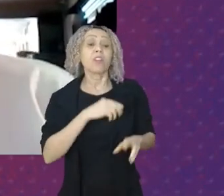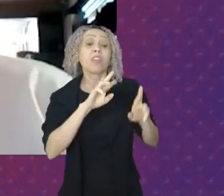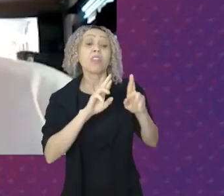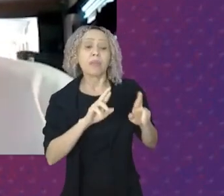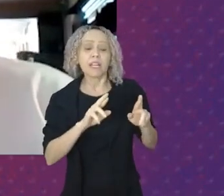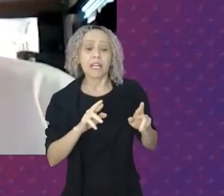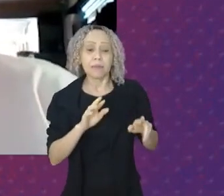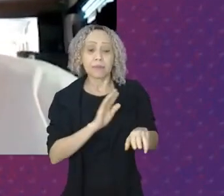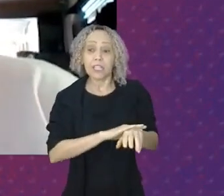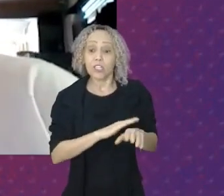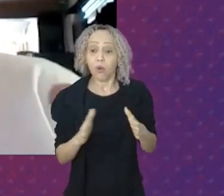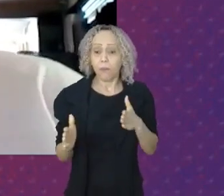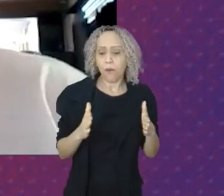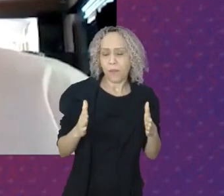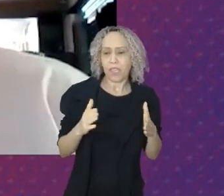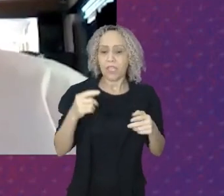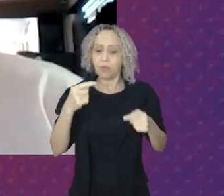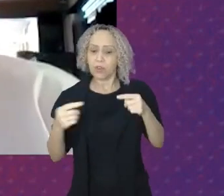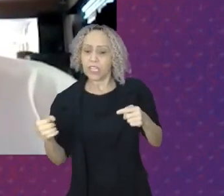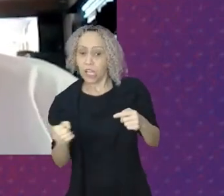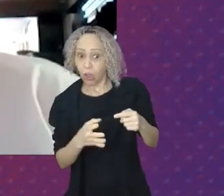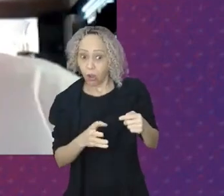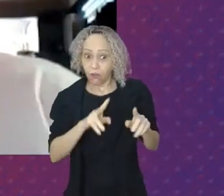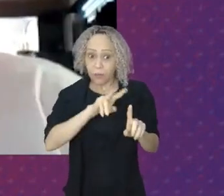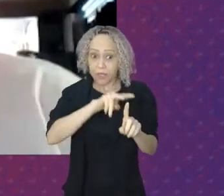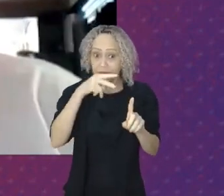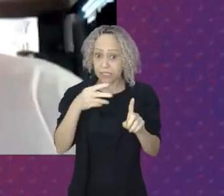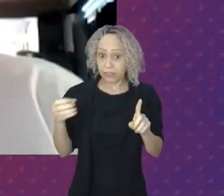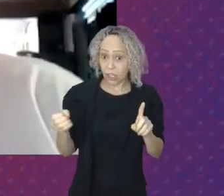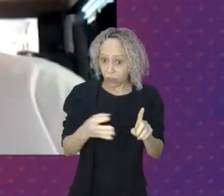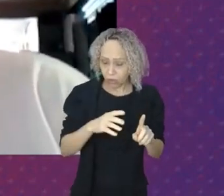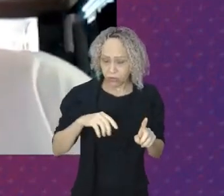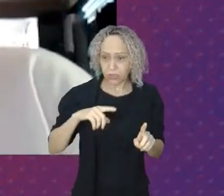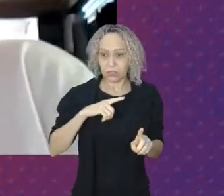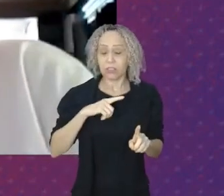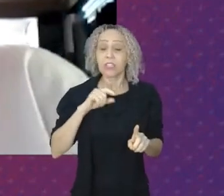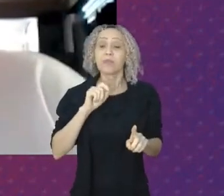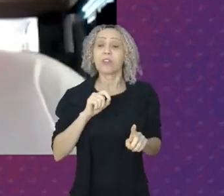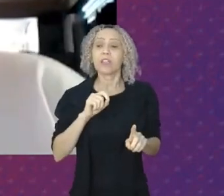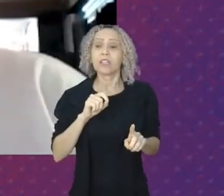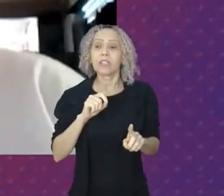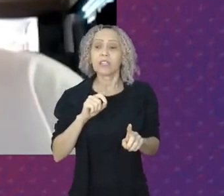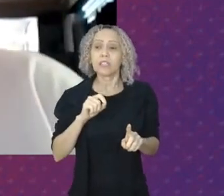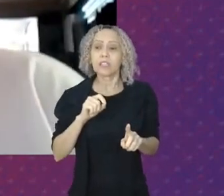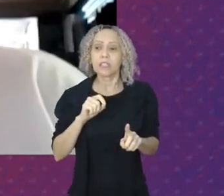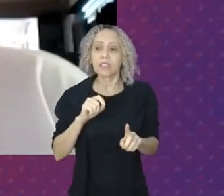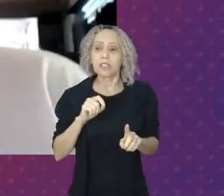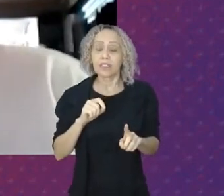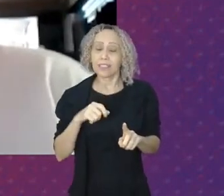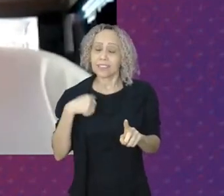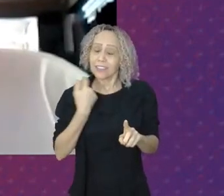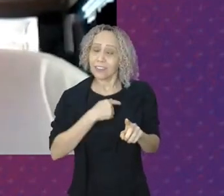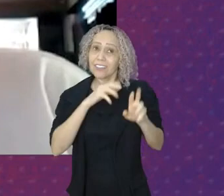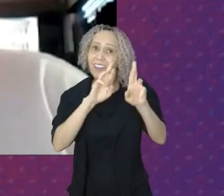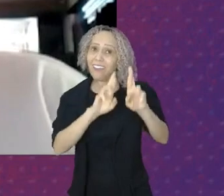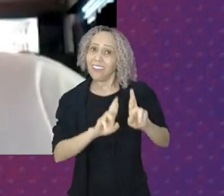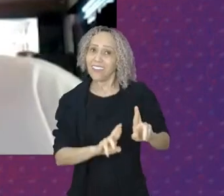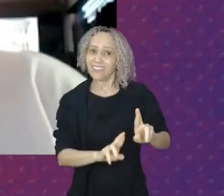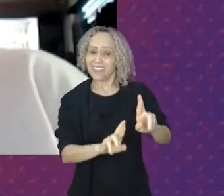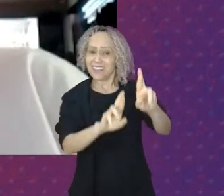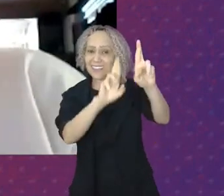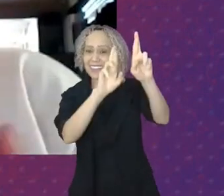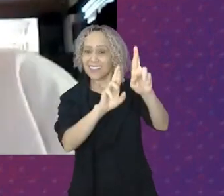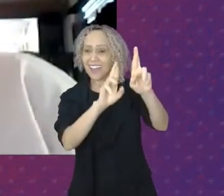política, diante dessa nova perspectiva que nós temos, nesse esperançar, que Paulo Freire sempre